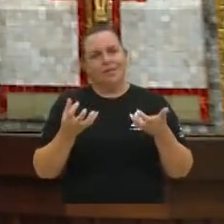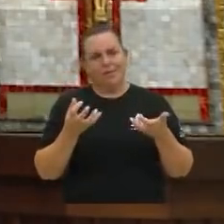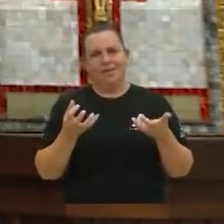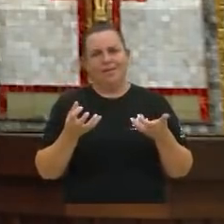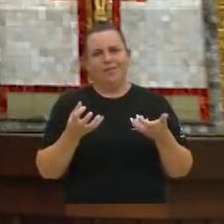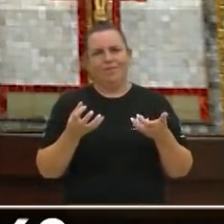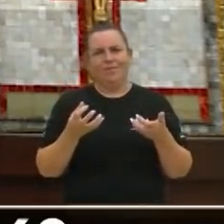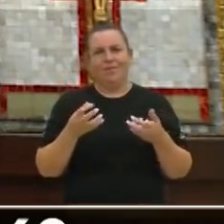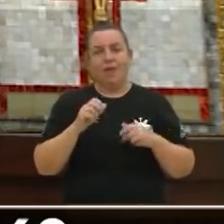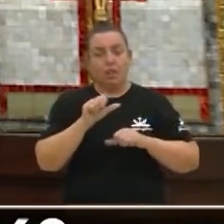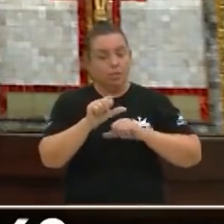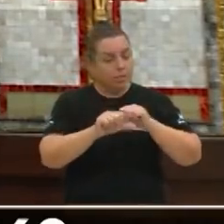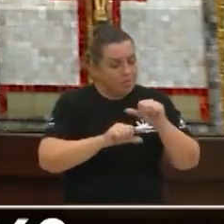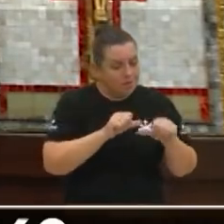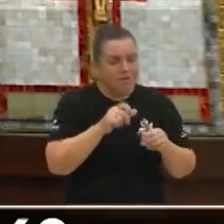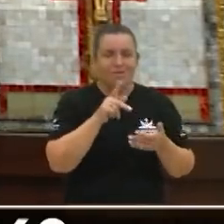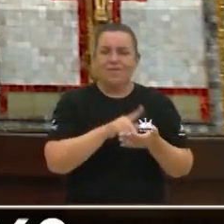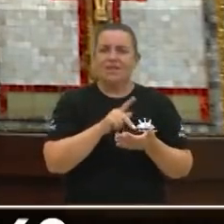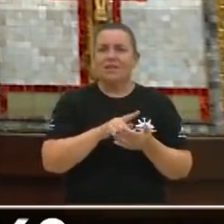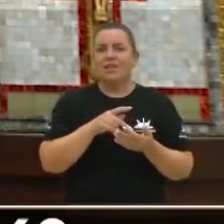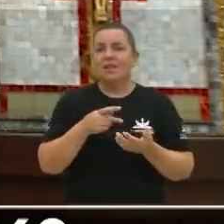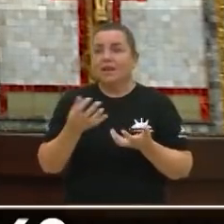querer transformação